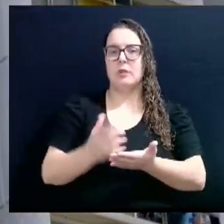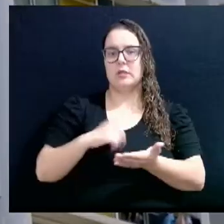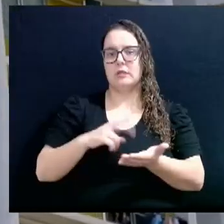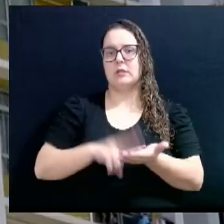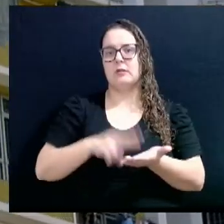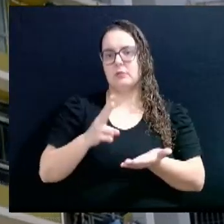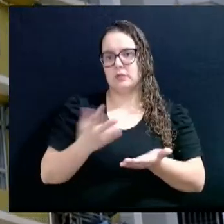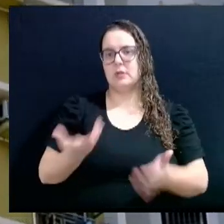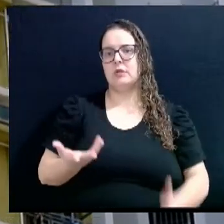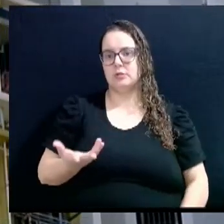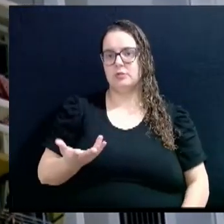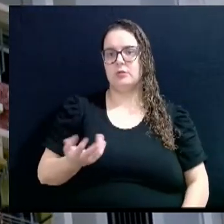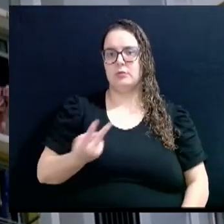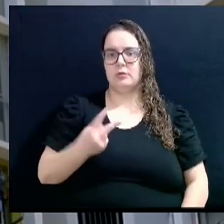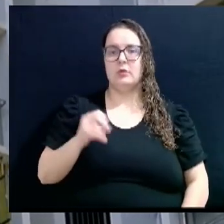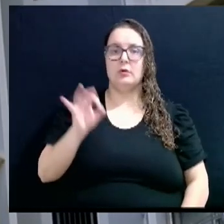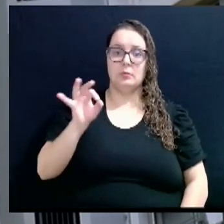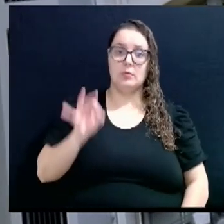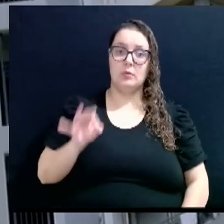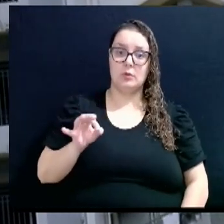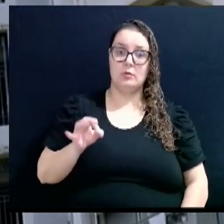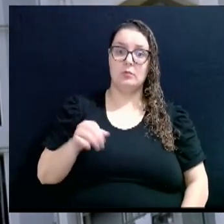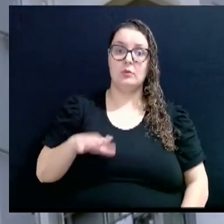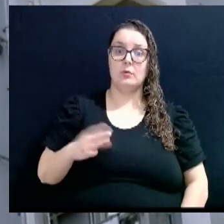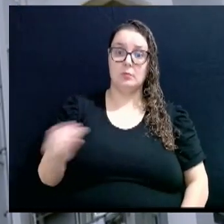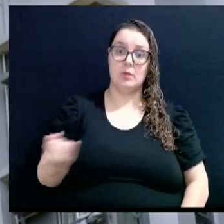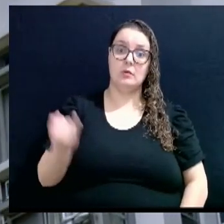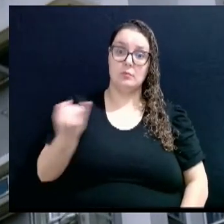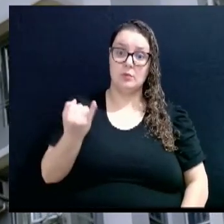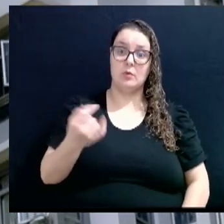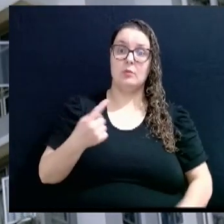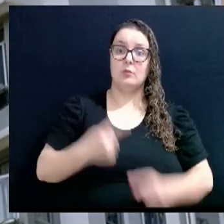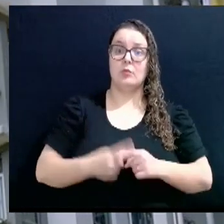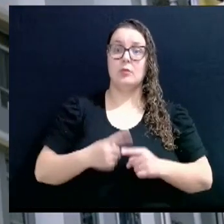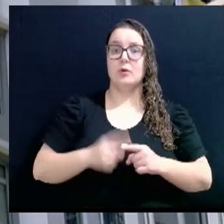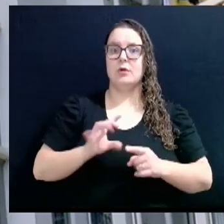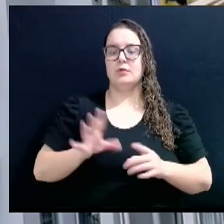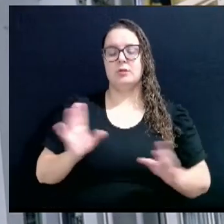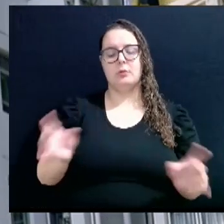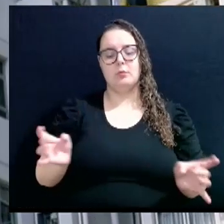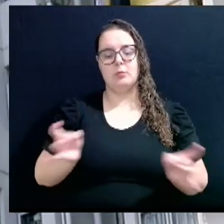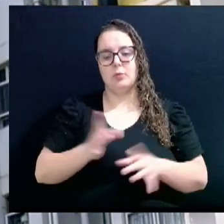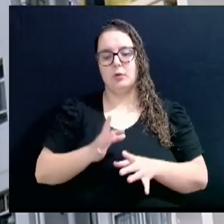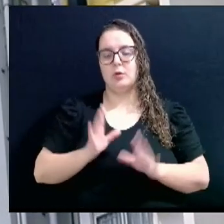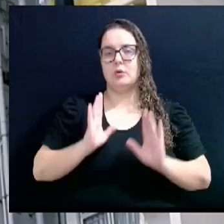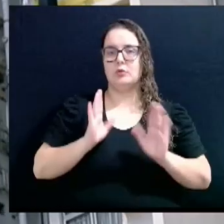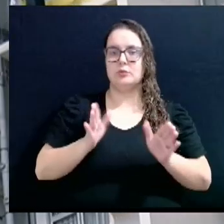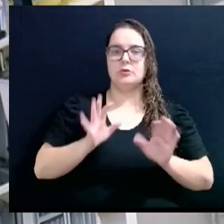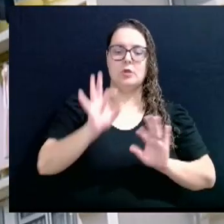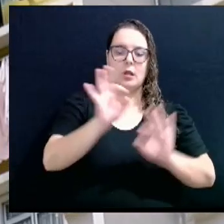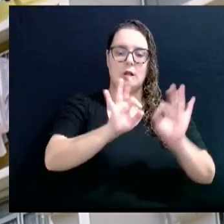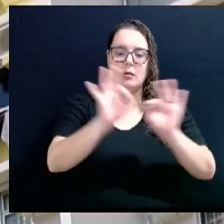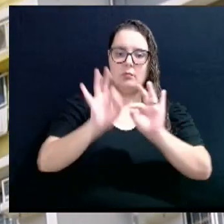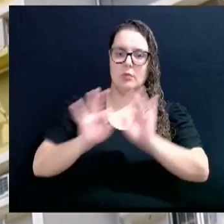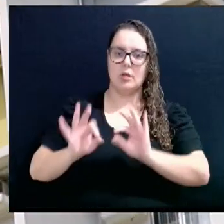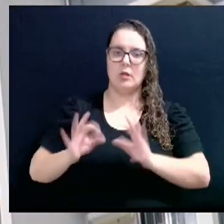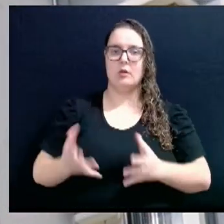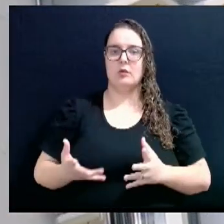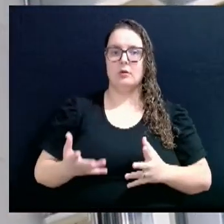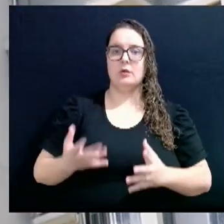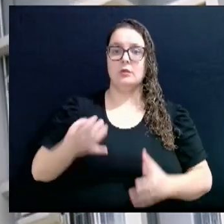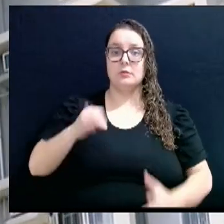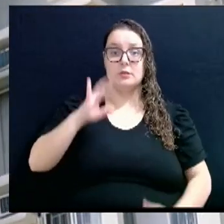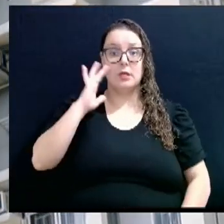que é muitas vezes muito interessante, porque ele já está pronto, ele já está todo, né? Se você achar que deve mudar